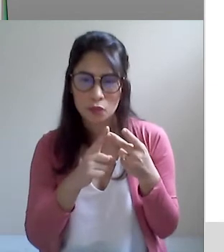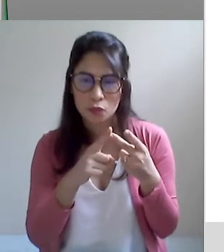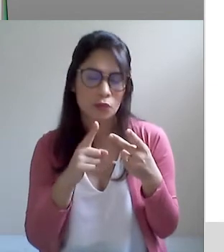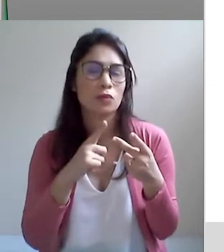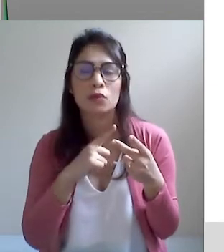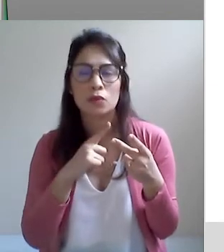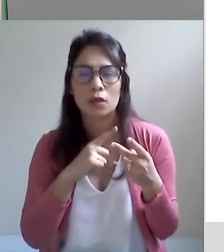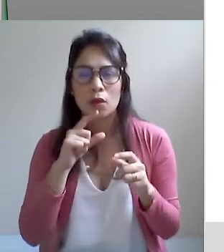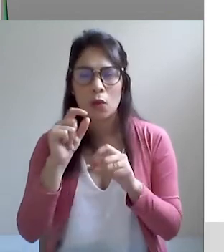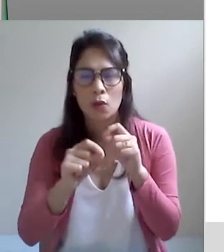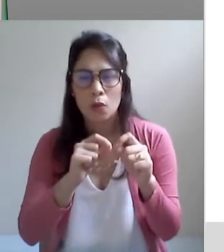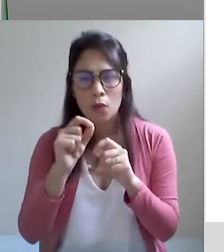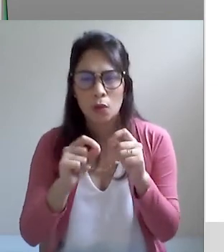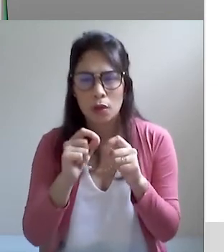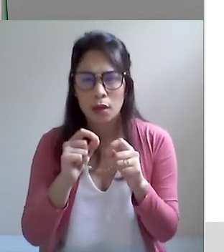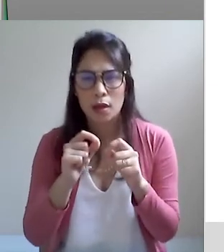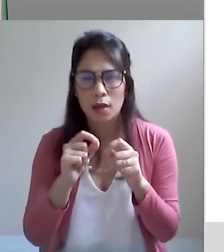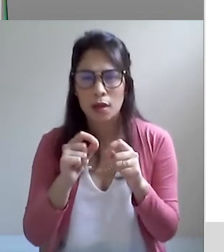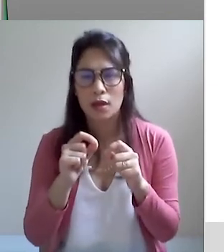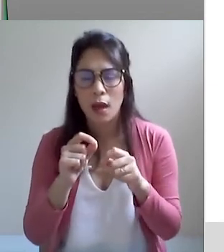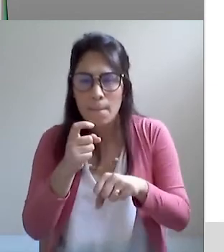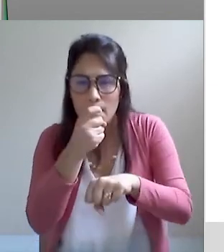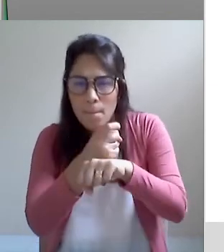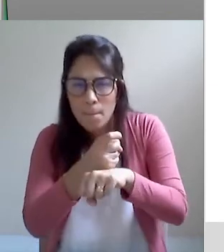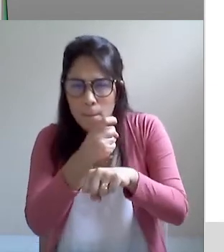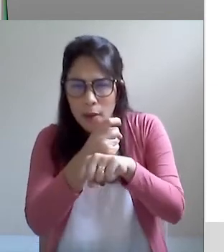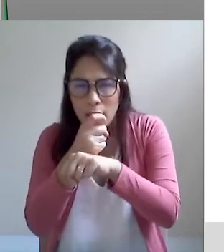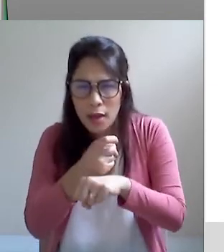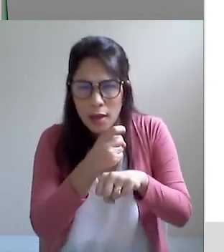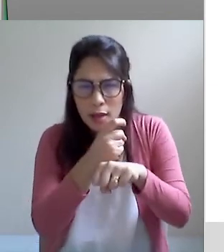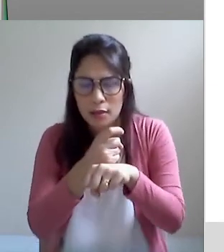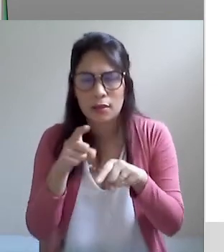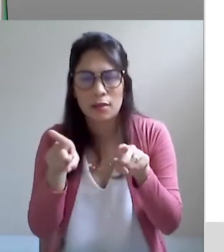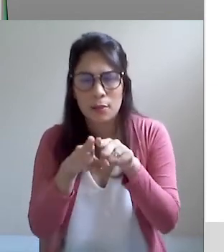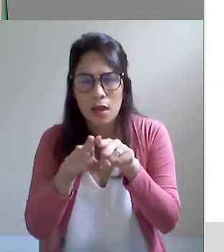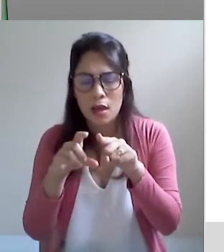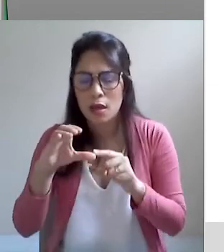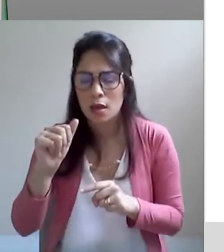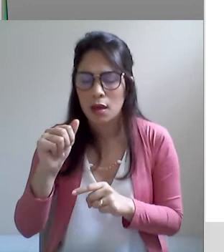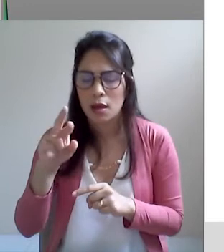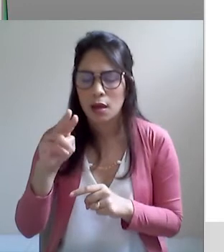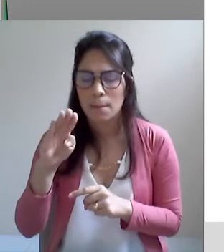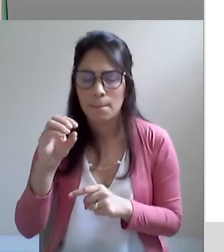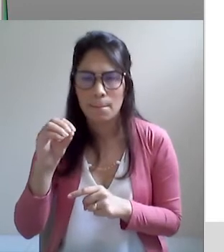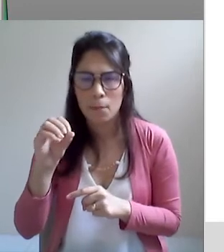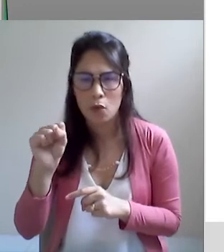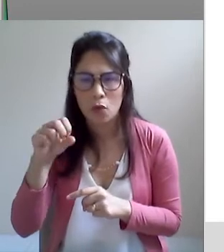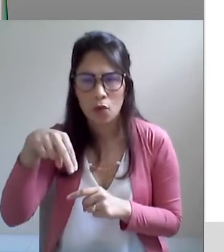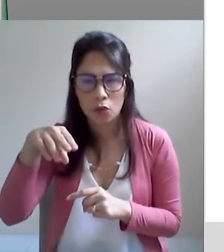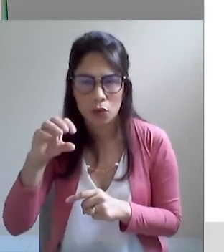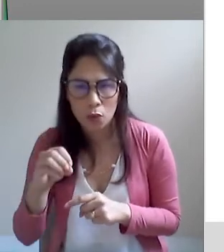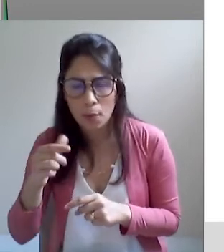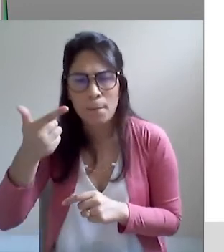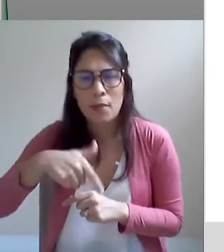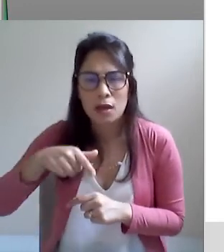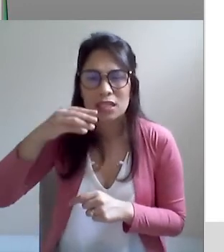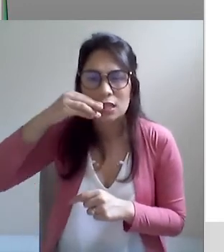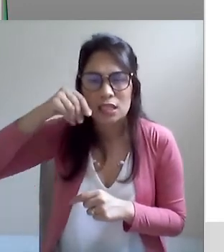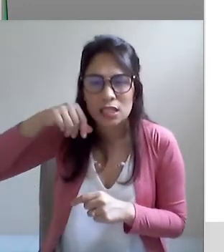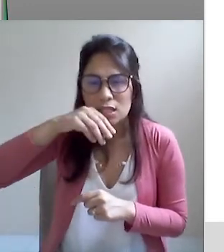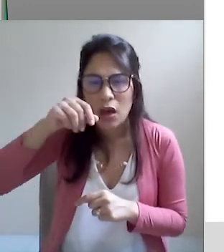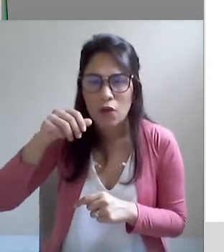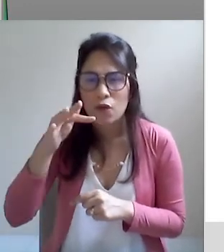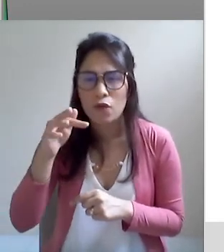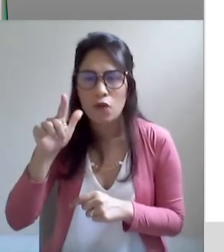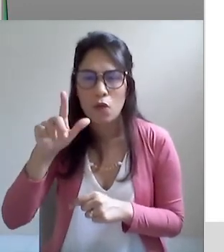a 10%, ao passo que o componente inorgânico é formado por cristais de